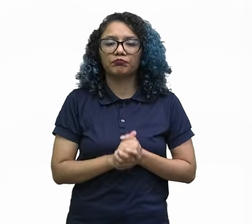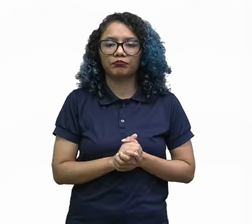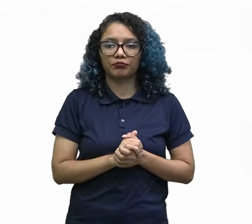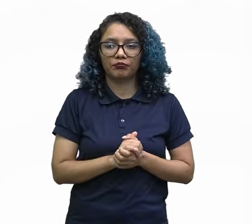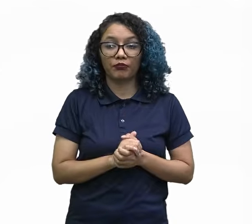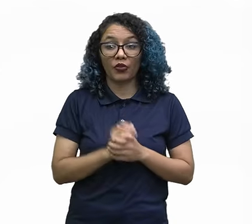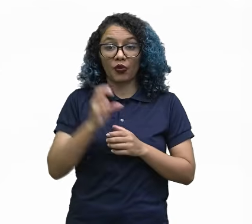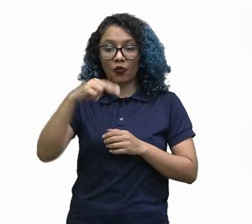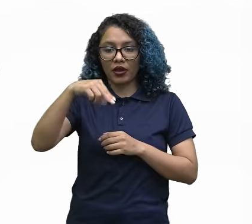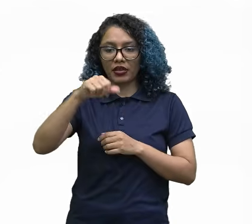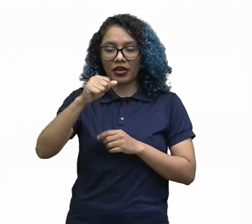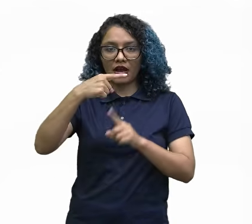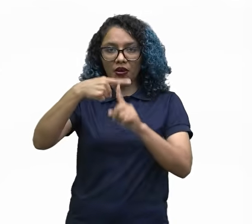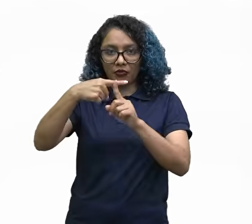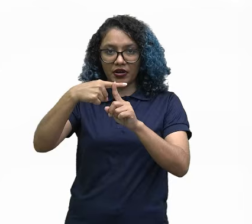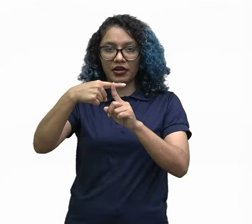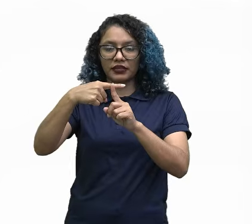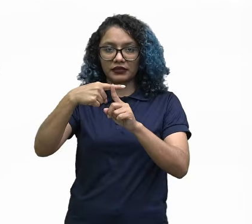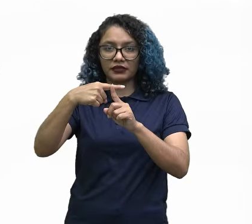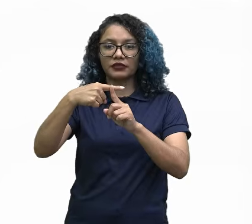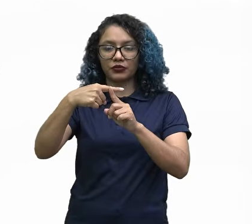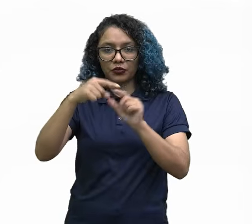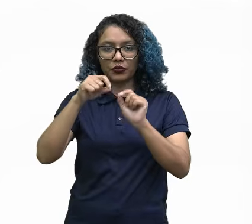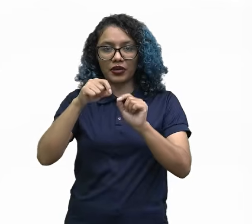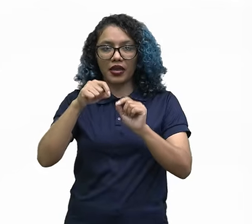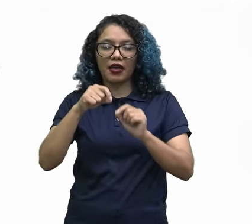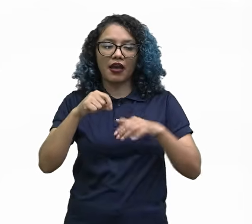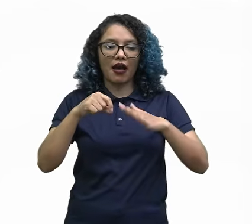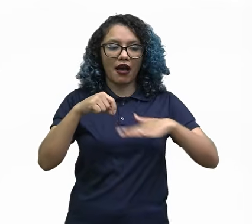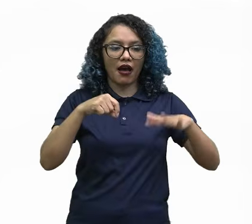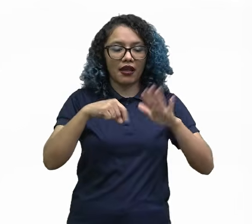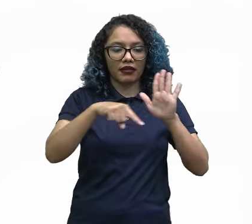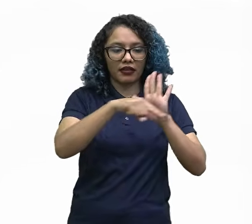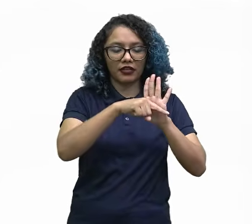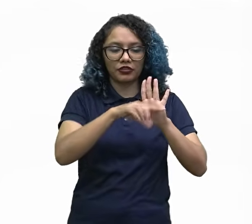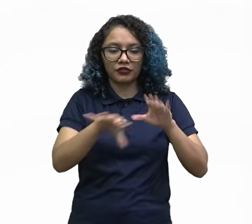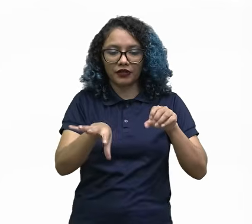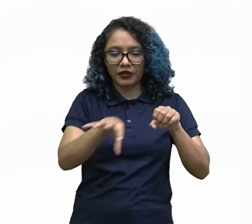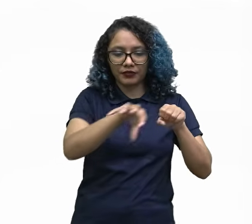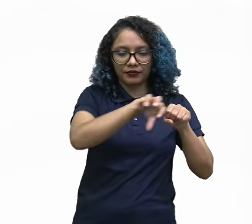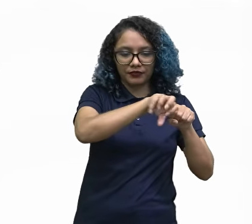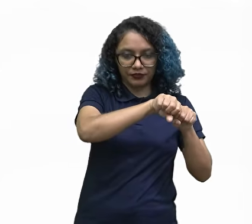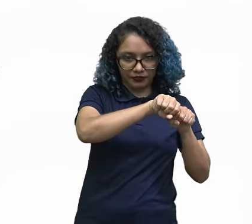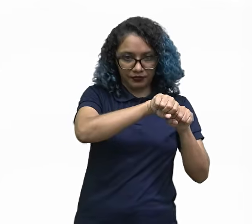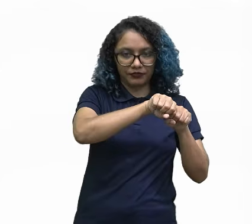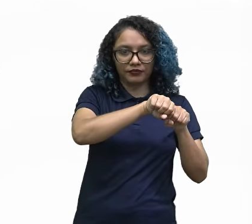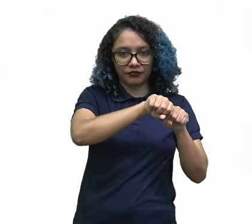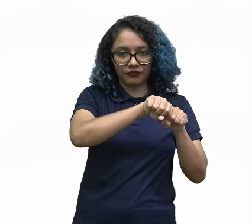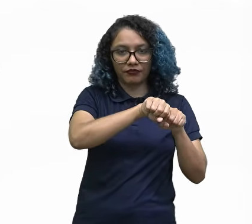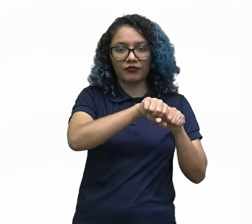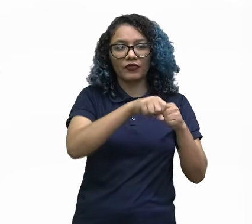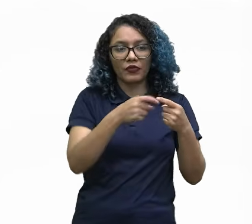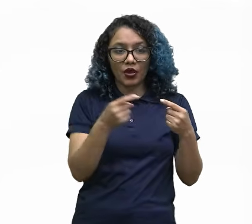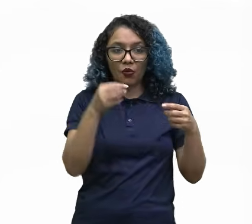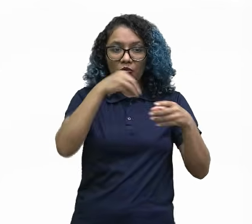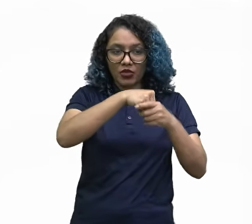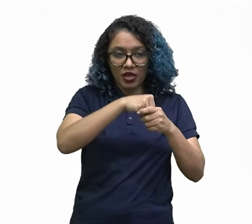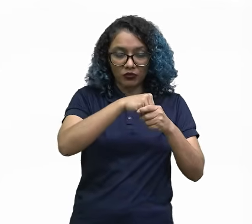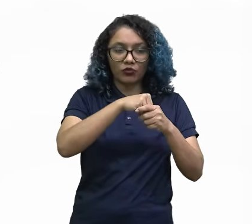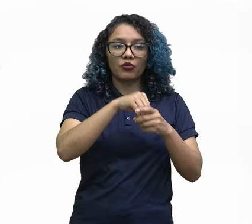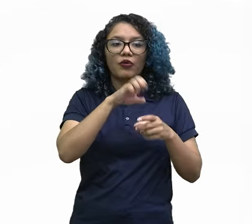Na+ é atraído pelo polo negativo, que no caso aqui da eletrólise é chamado de